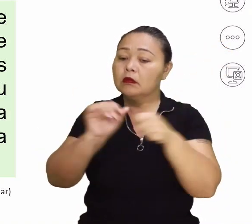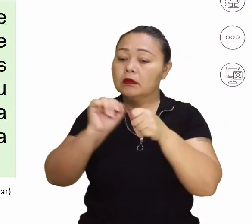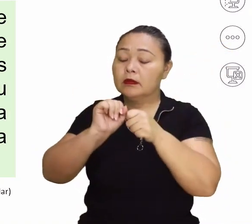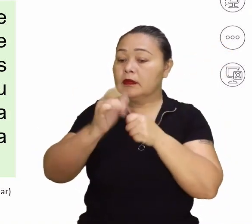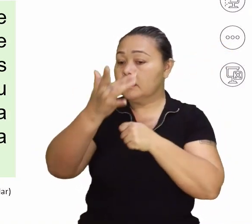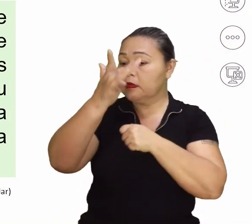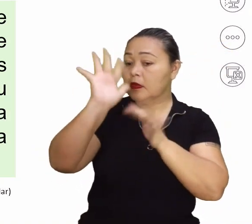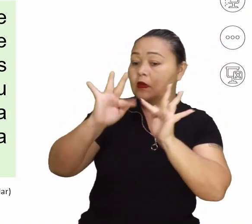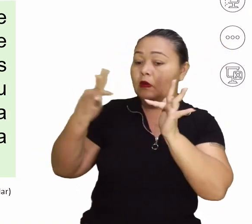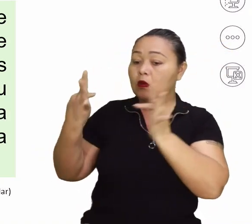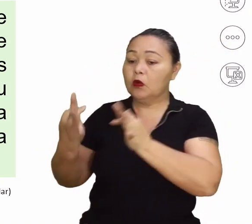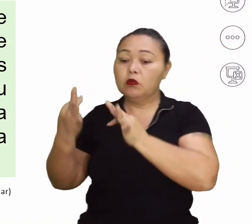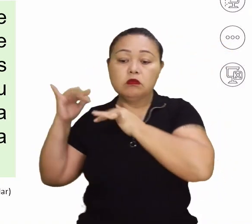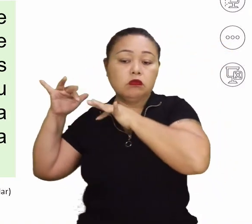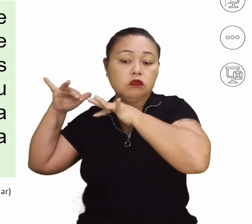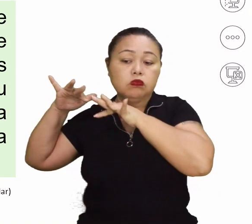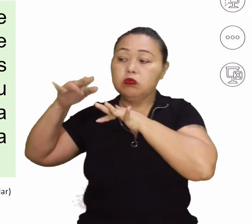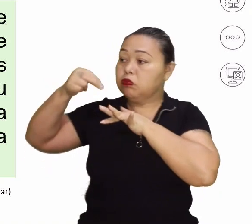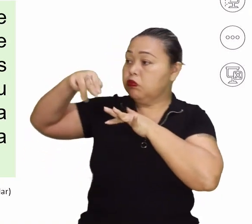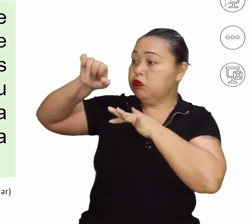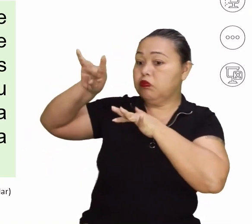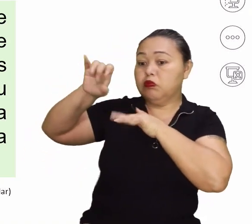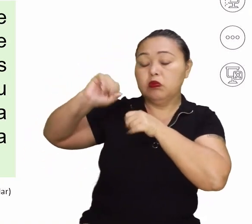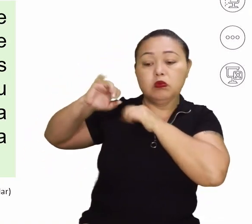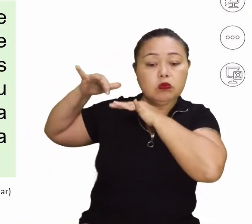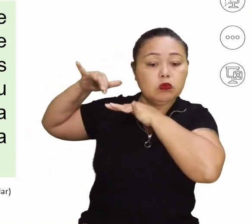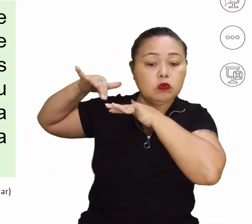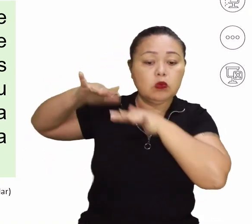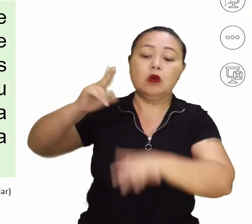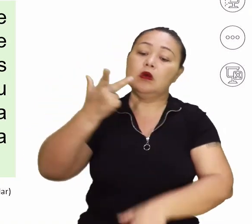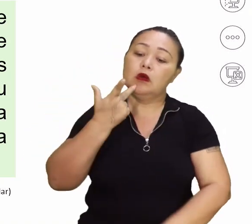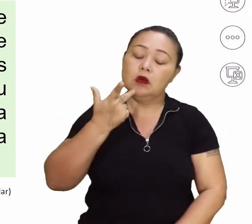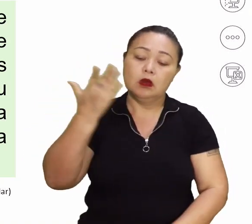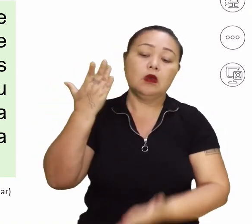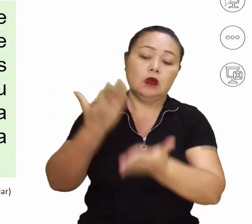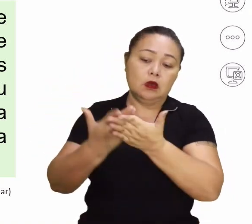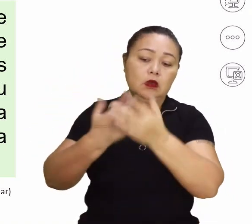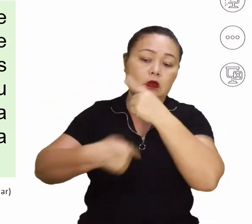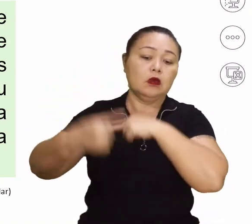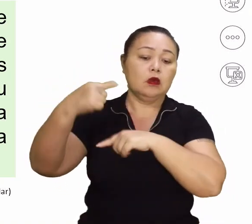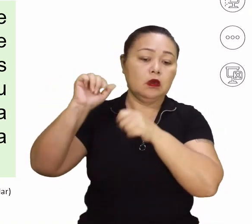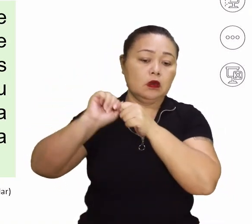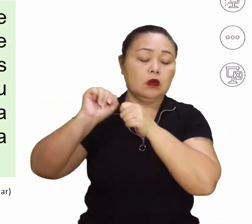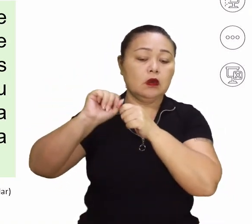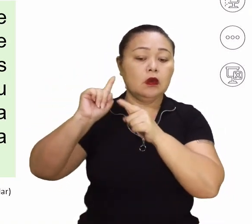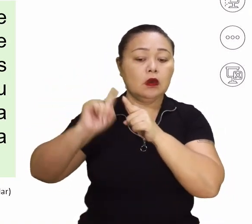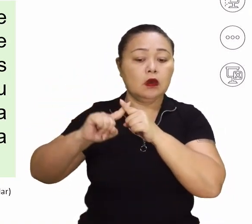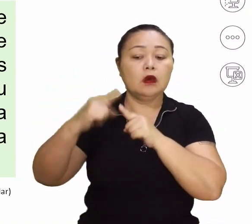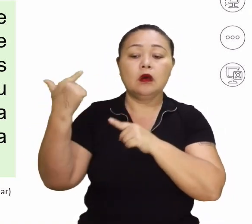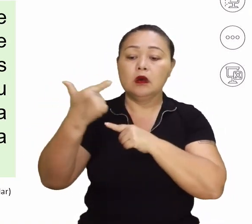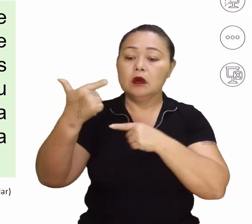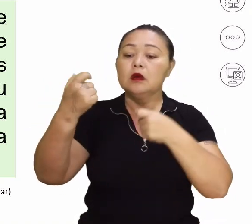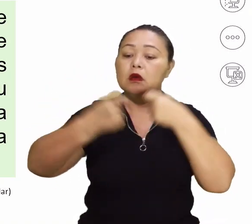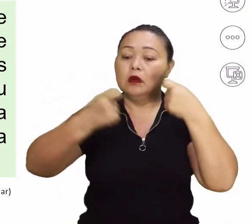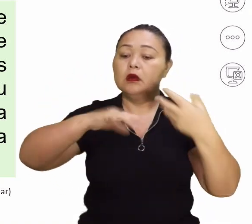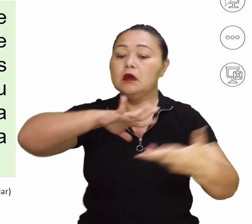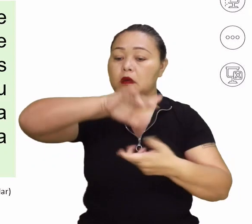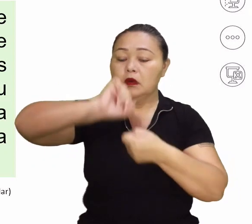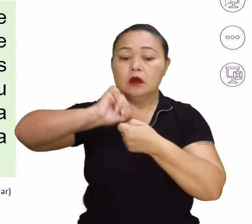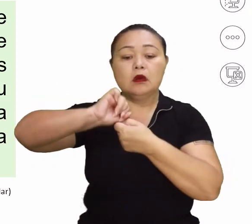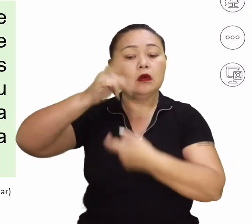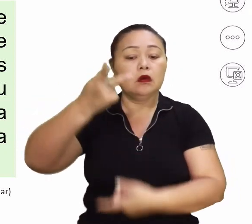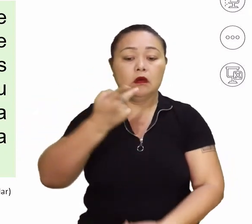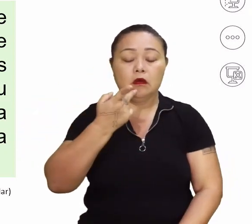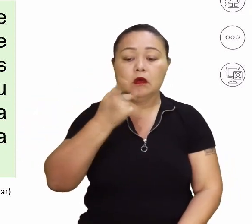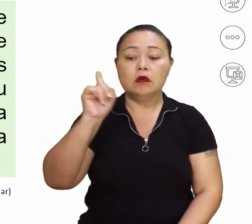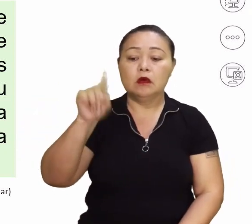foram transportadas para os seringais. Professor, o senhor já falou na aula passada, professor, na Segunda Guerra Mundial, professor, eu lembro que o senhor